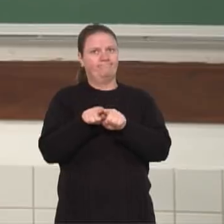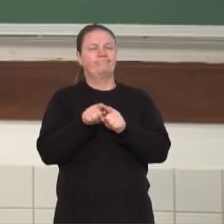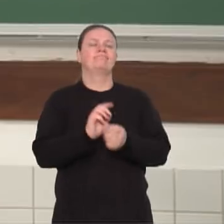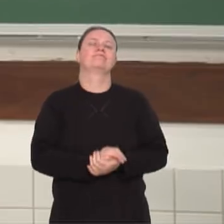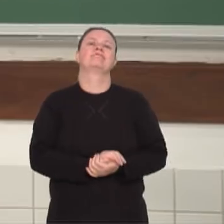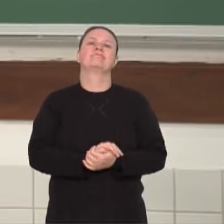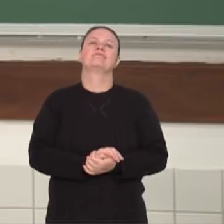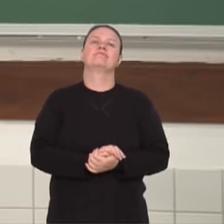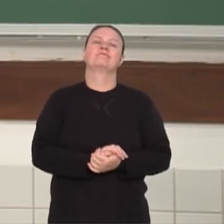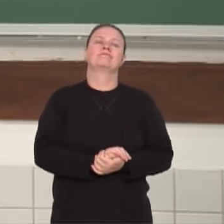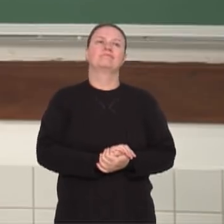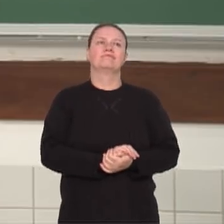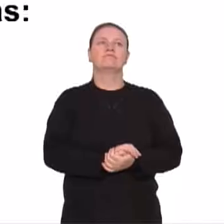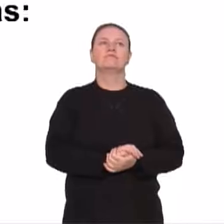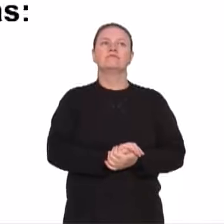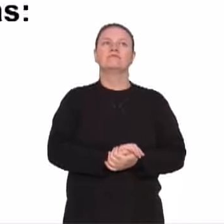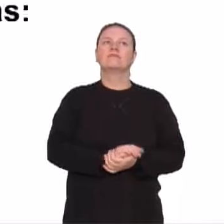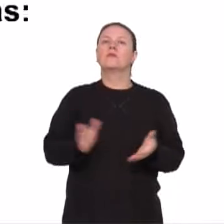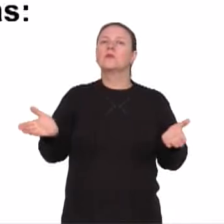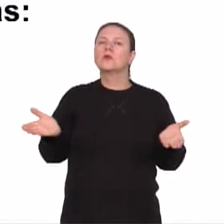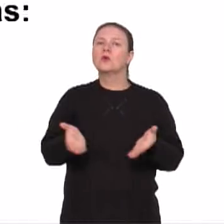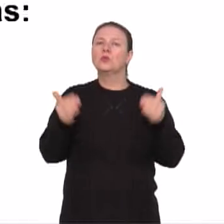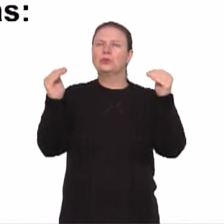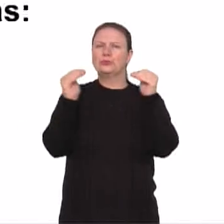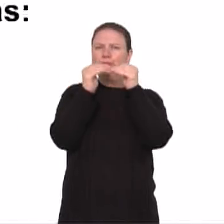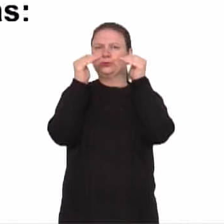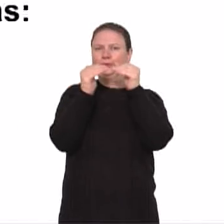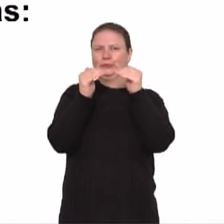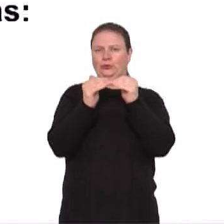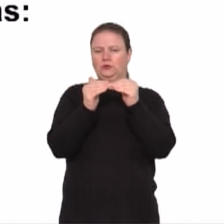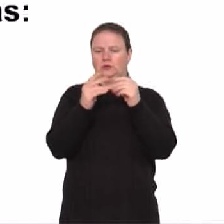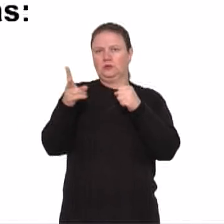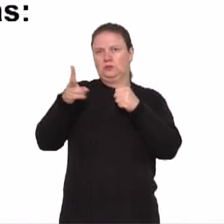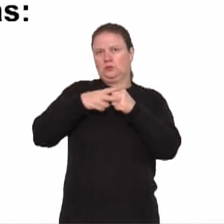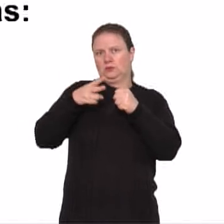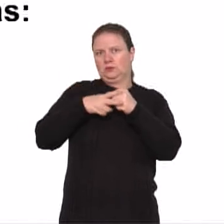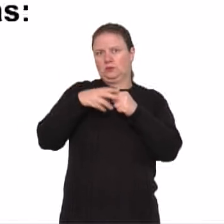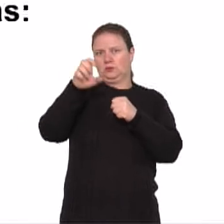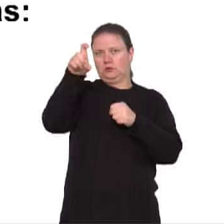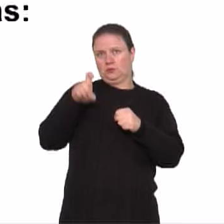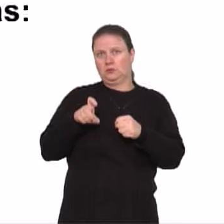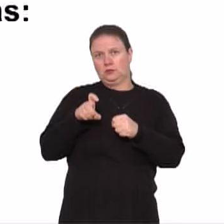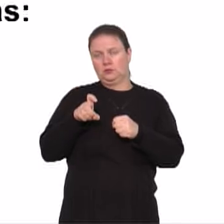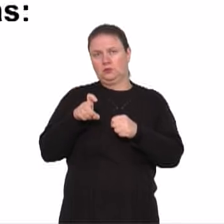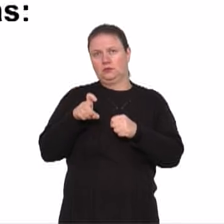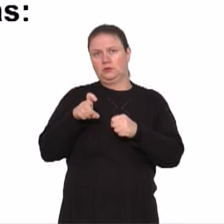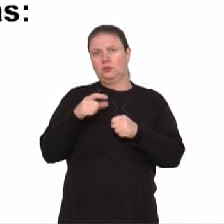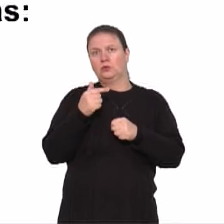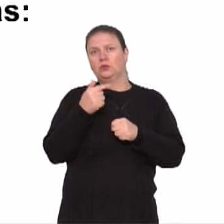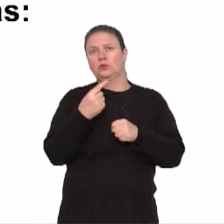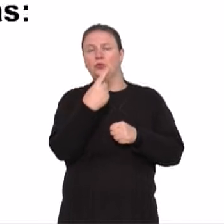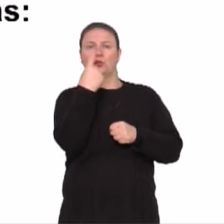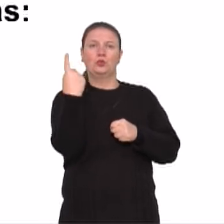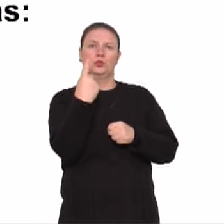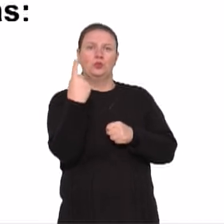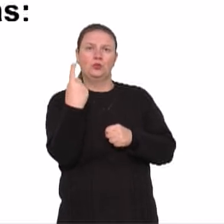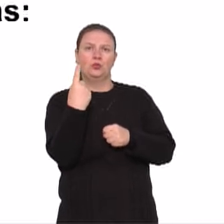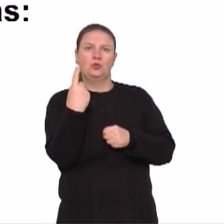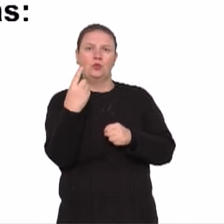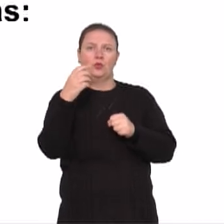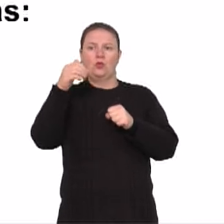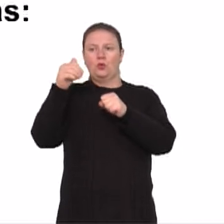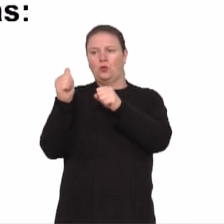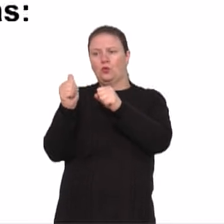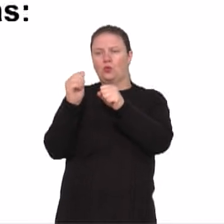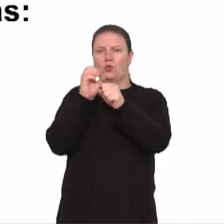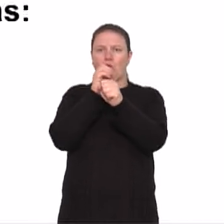certo? Então, a concordância do verbo ser, quando antes vier um dos artigos, o, a,